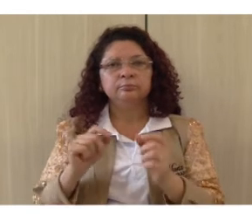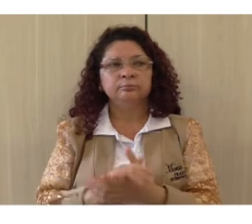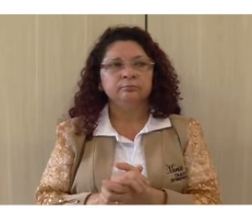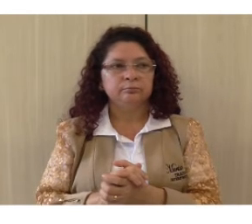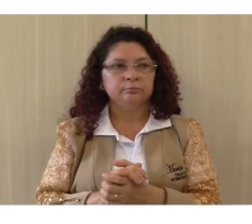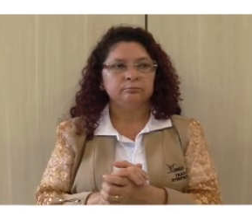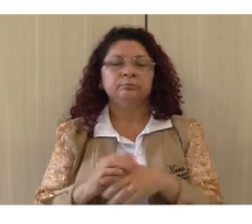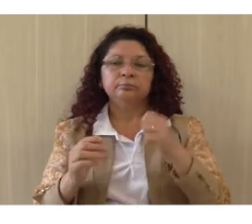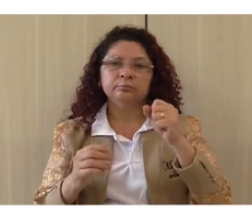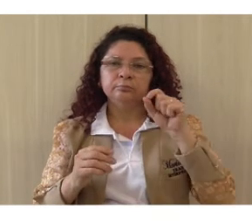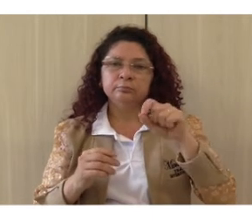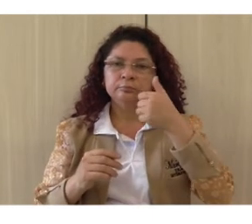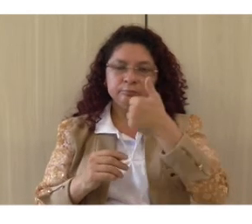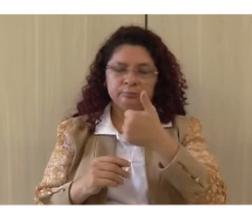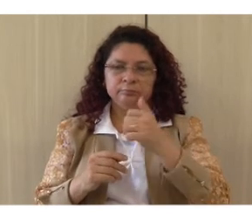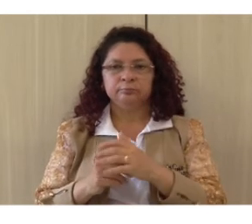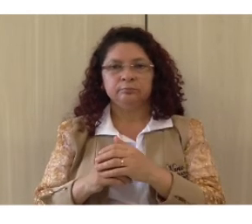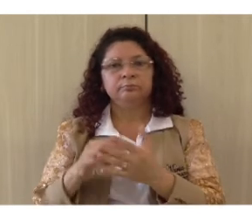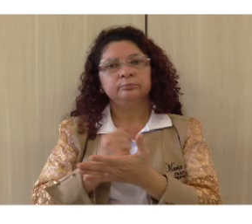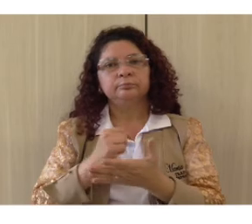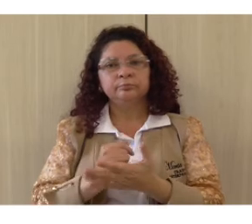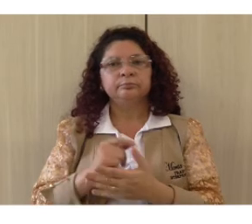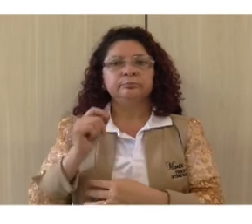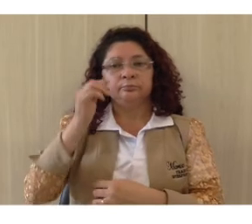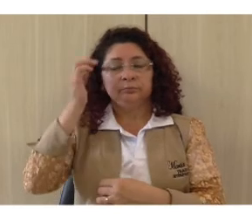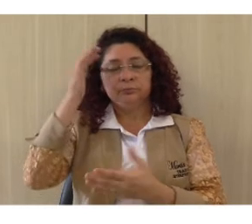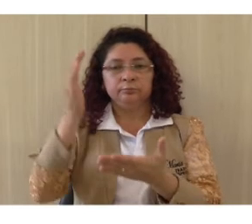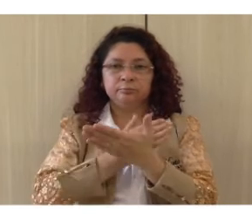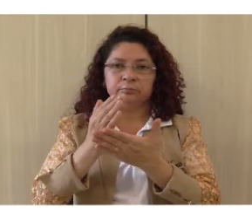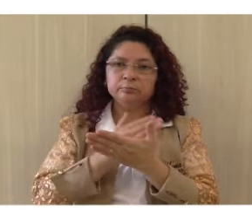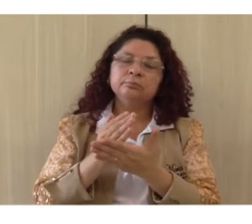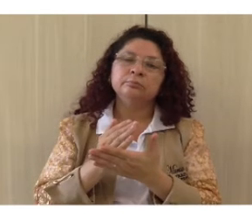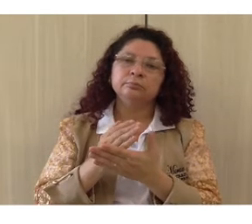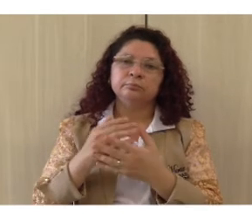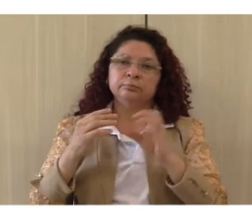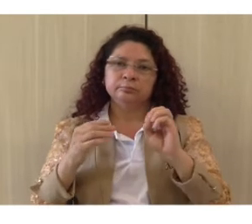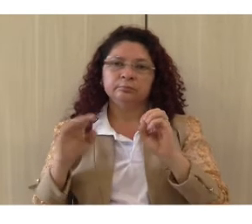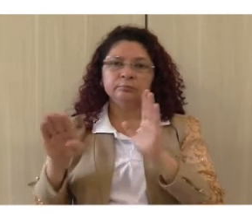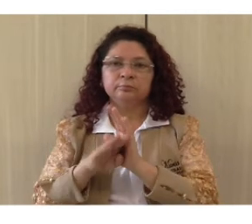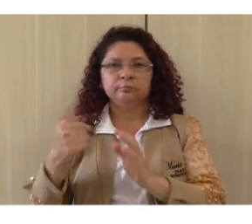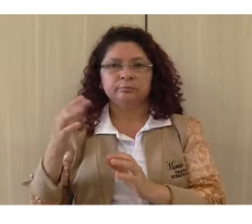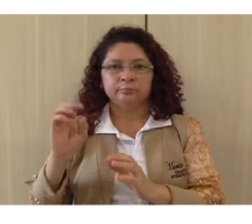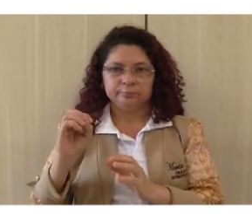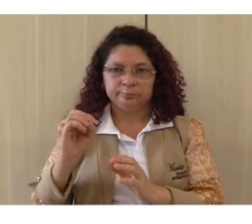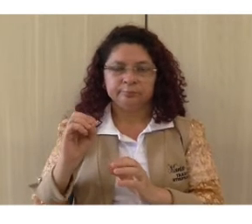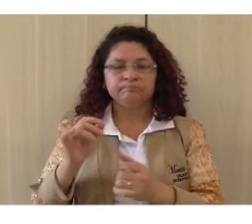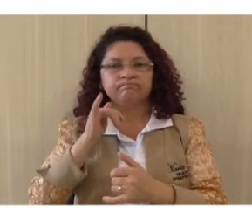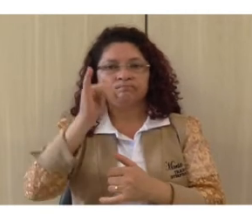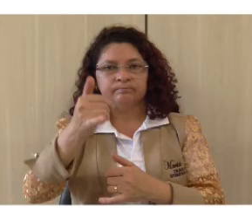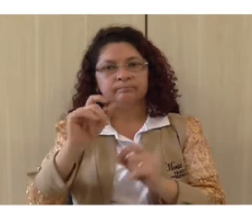Item 8.1. A nota da entrevista varia entre 0 e 10 pontos e será